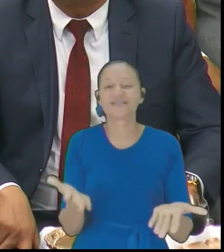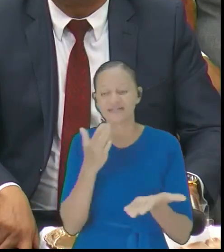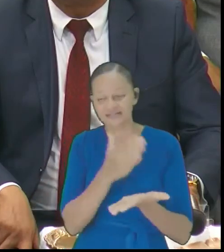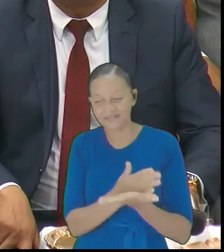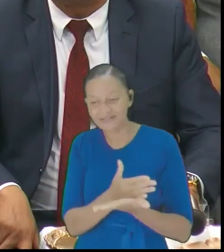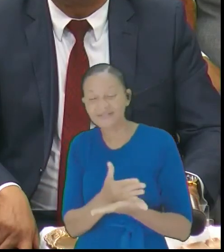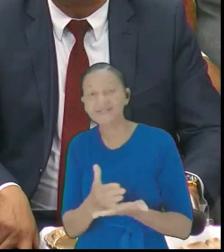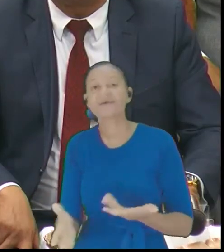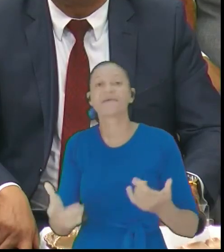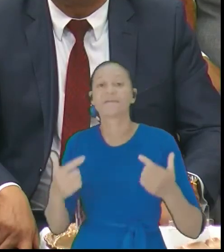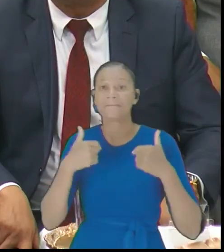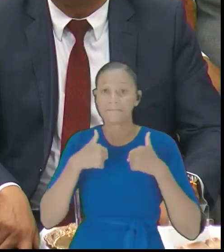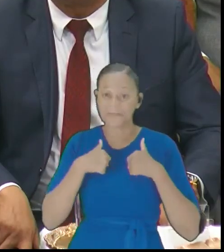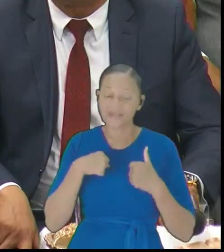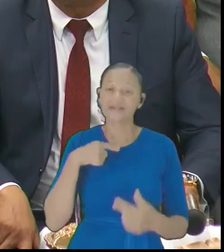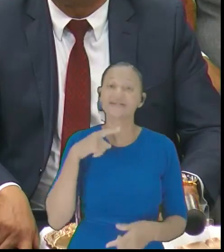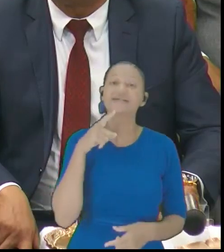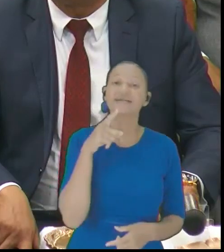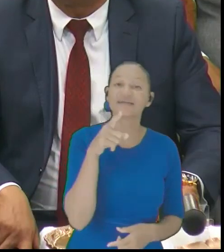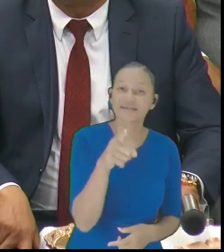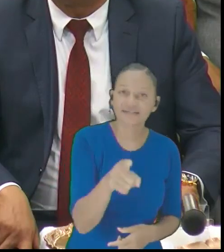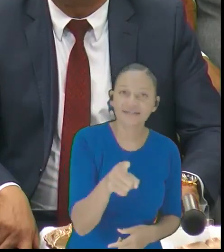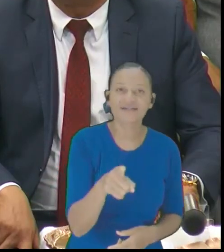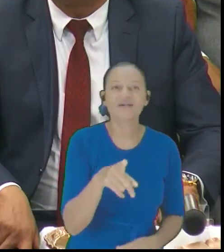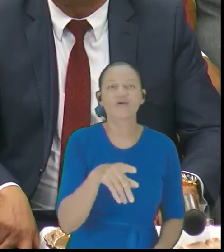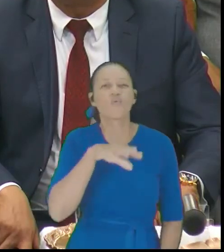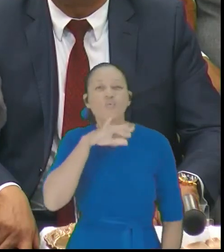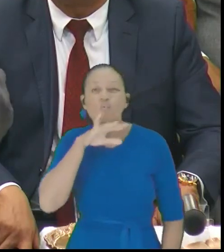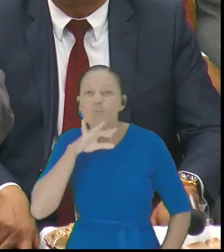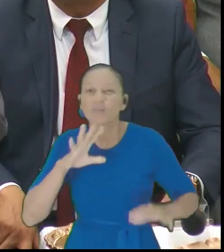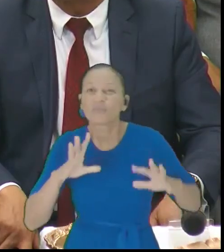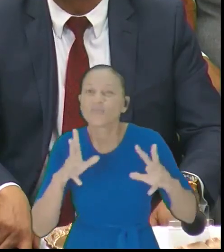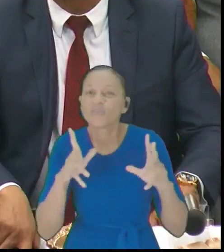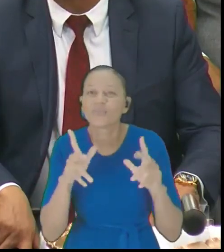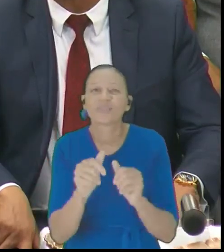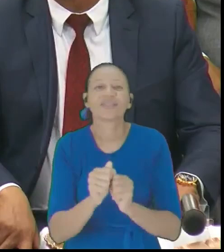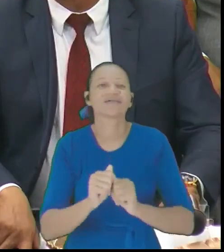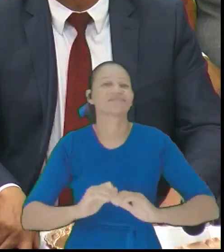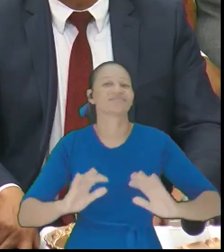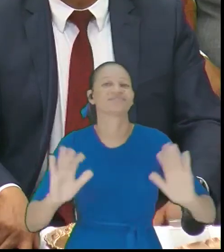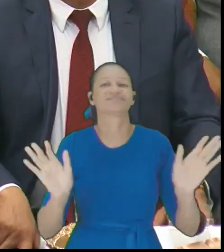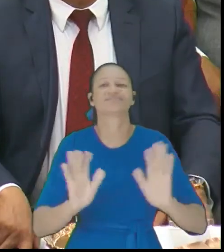começando por mim e por você, ninguém é ruim todo.